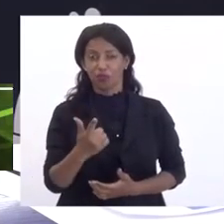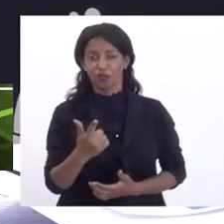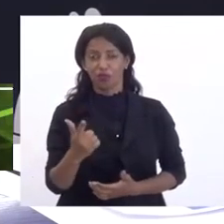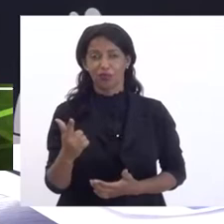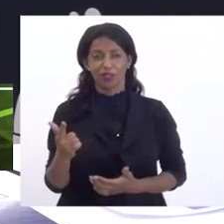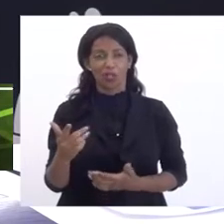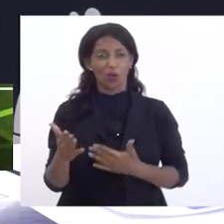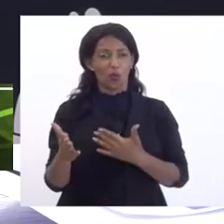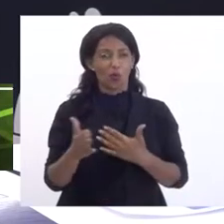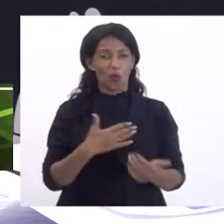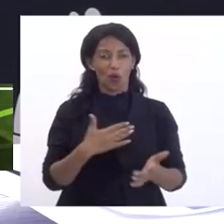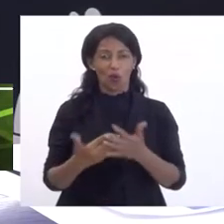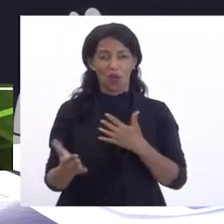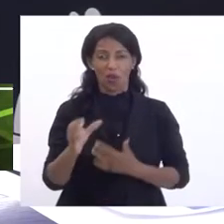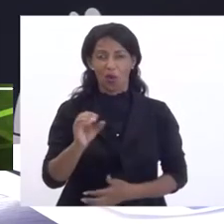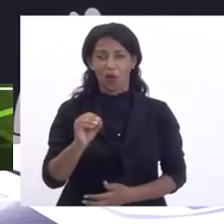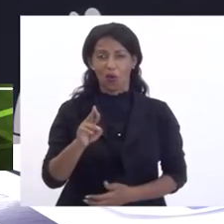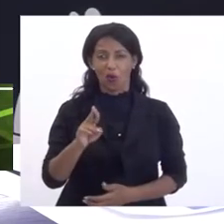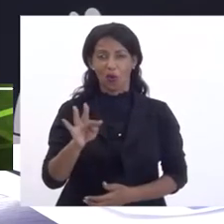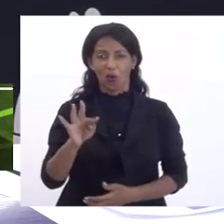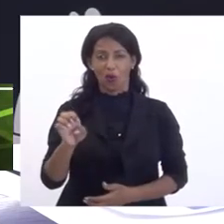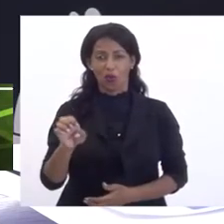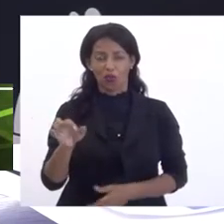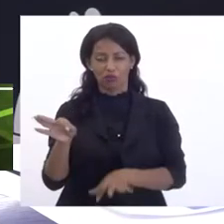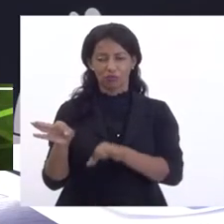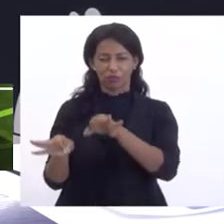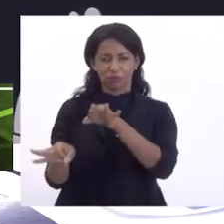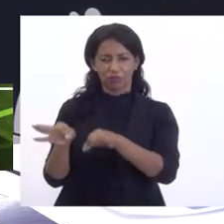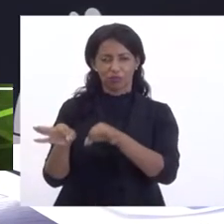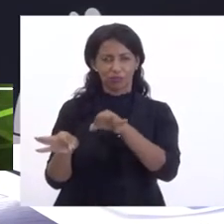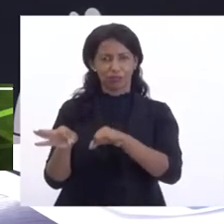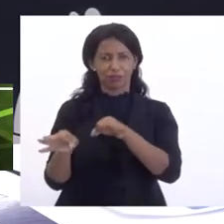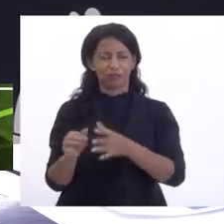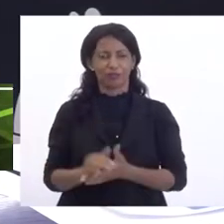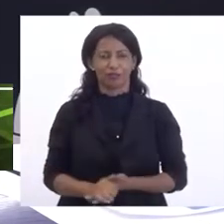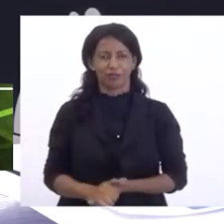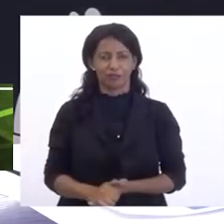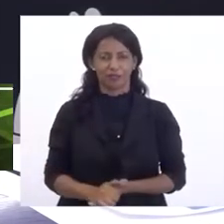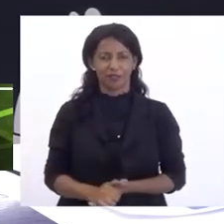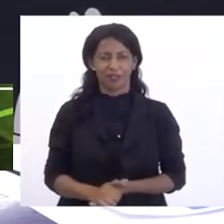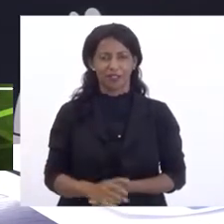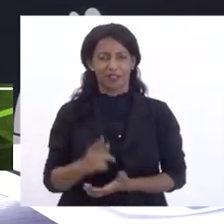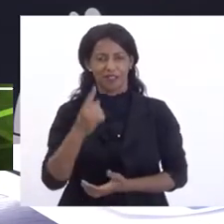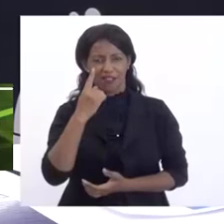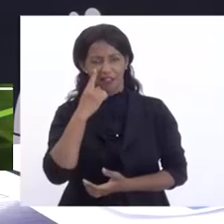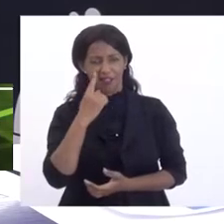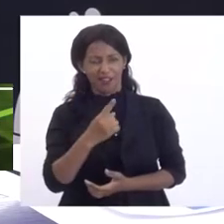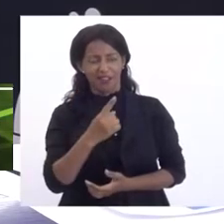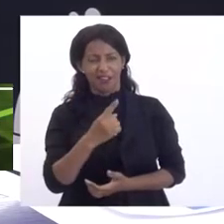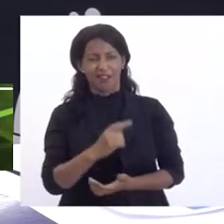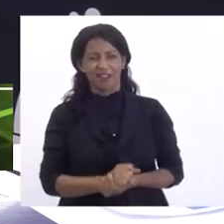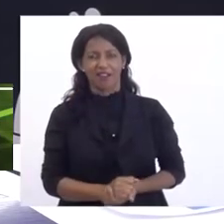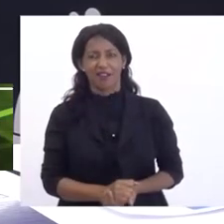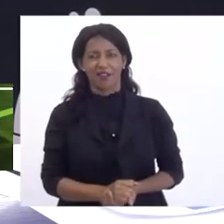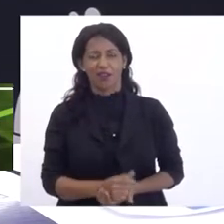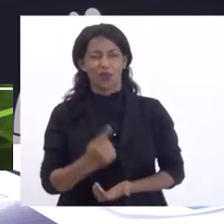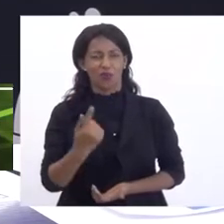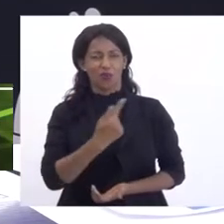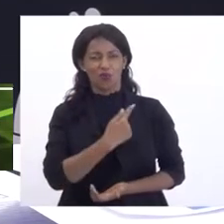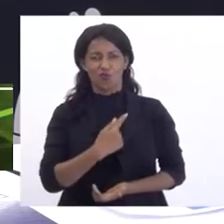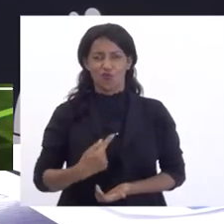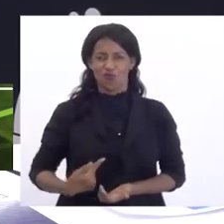qualquer corte do judiciário condene por improbidade um